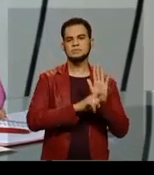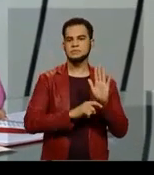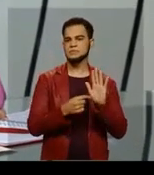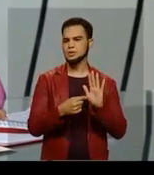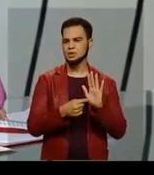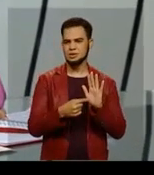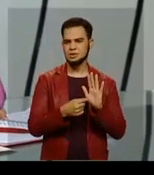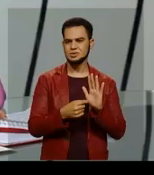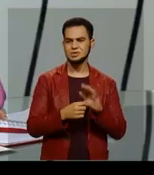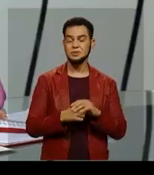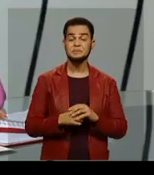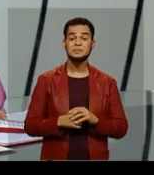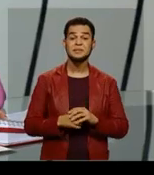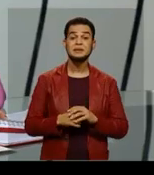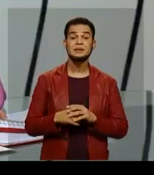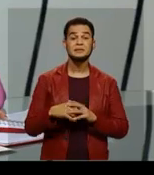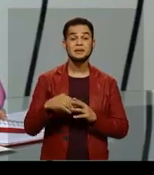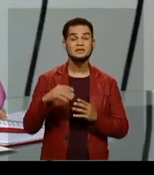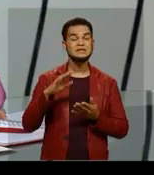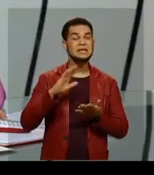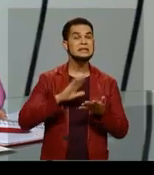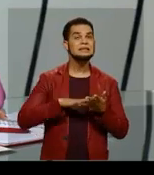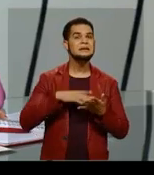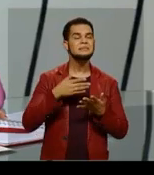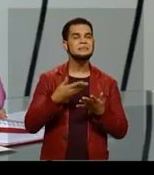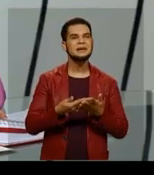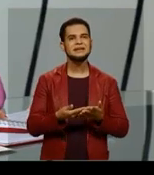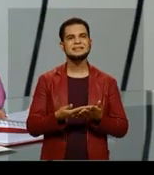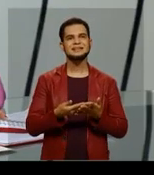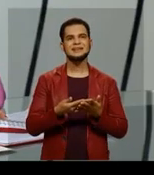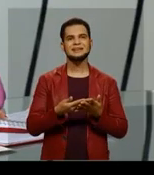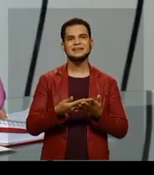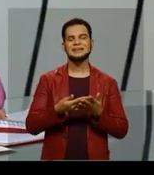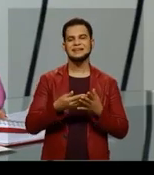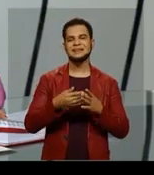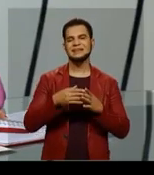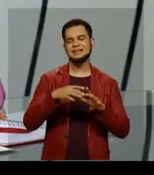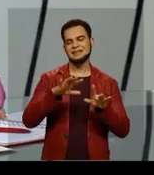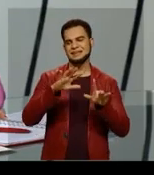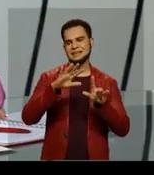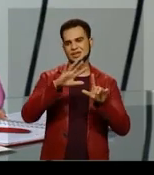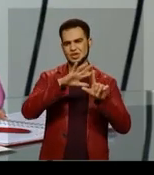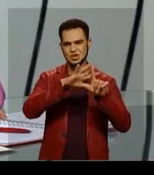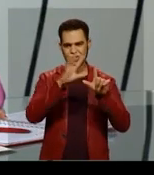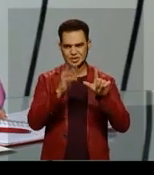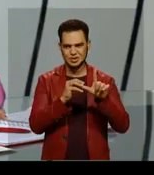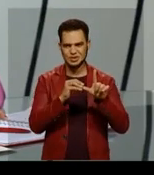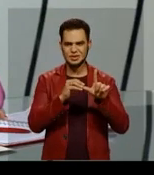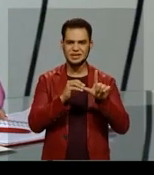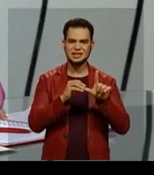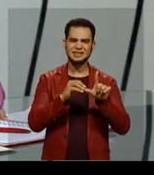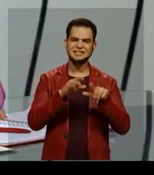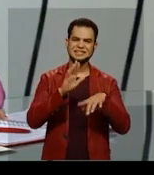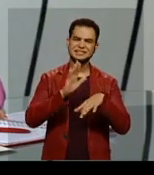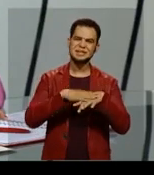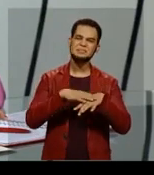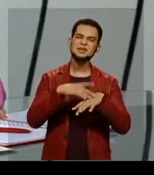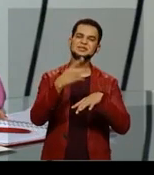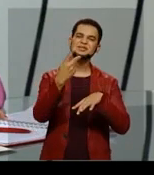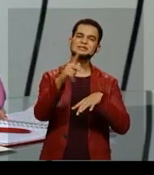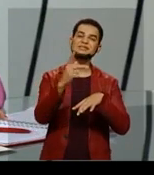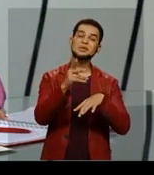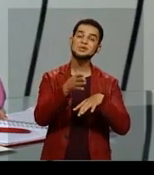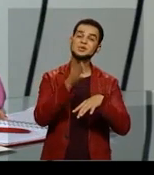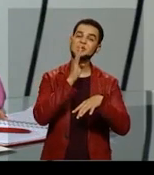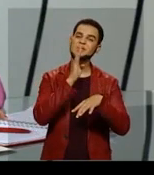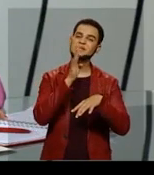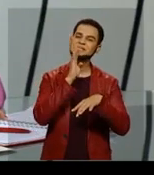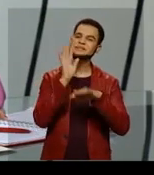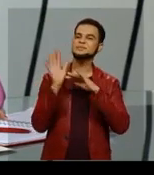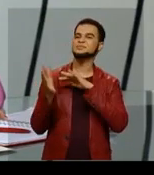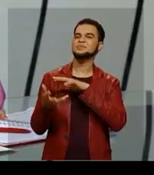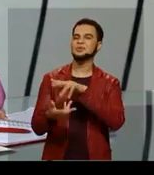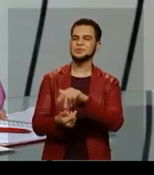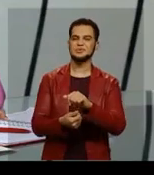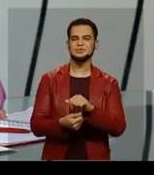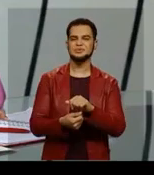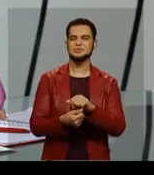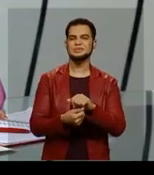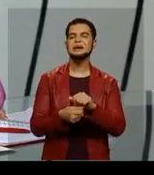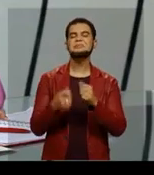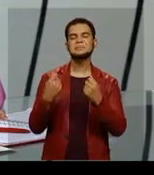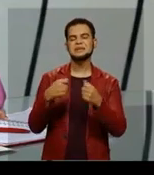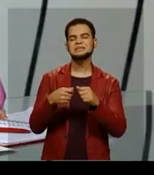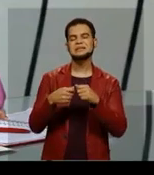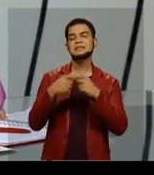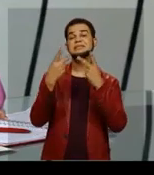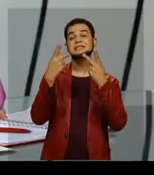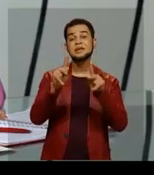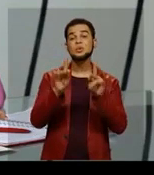charge, você é porque depende um pouco mais de você, né? Depende do seu conhecimento de mundo. Então é só por isso,